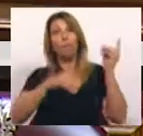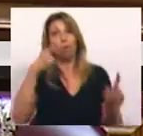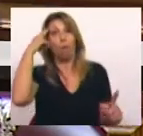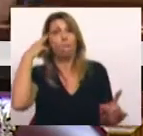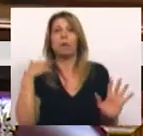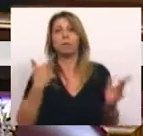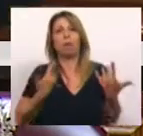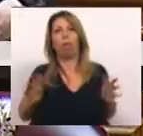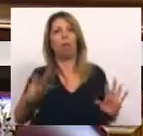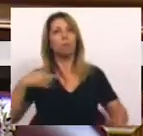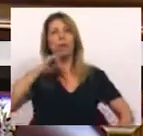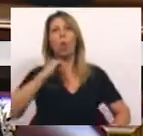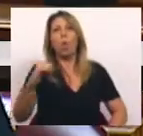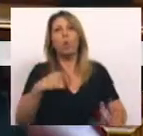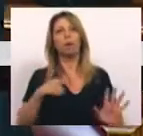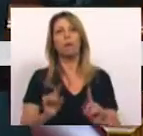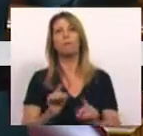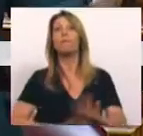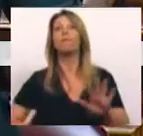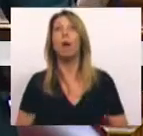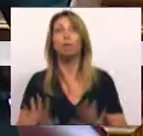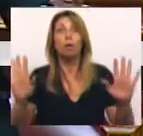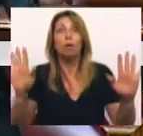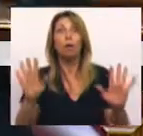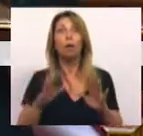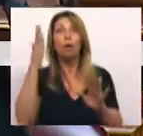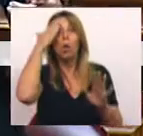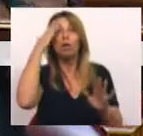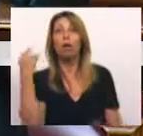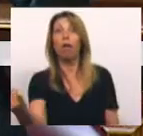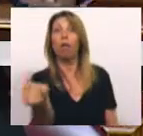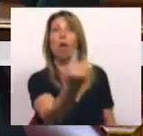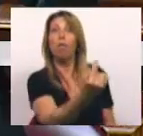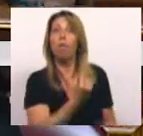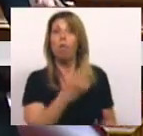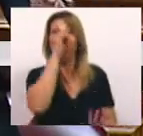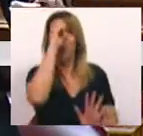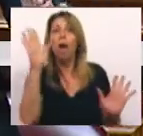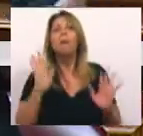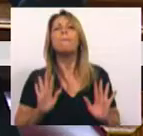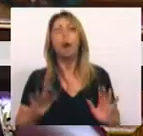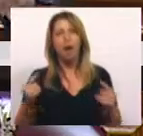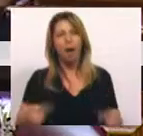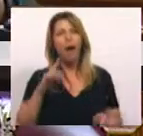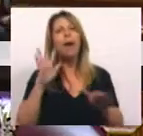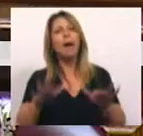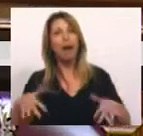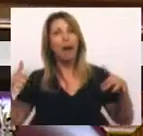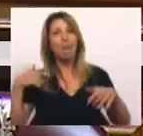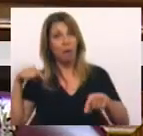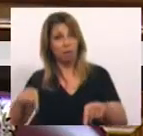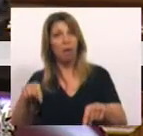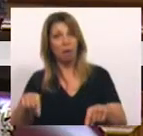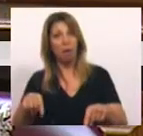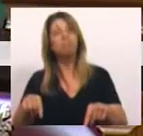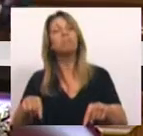afirmado, trata-se da matéria de consciência de cada um. Mas há quem, nesta Câmara, não permita que isso